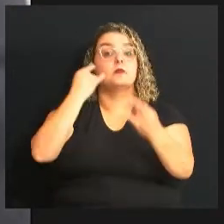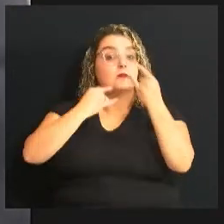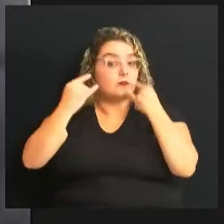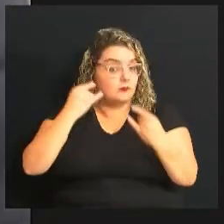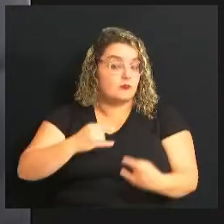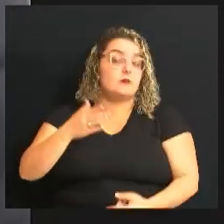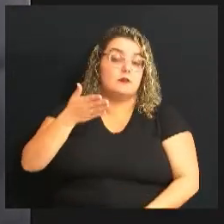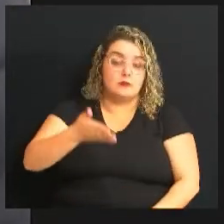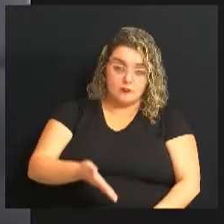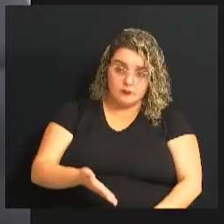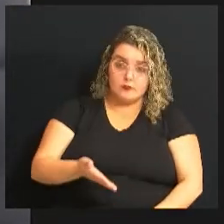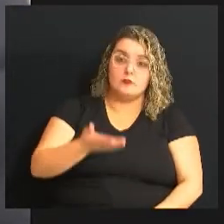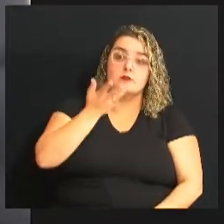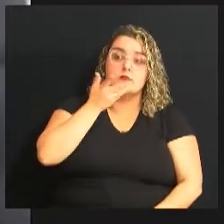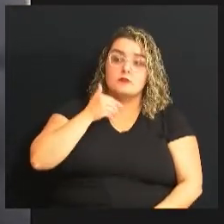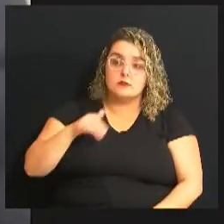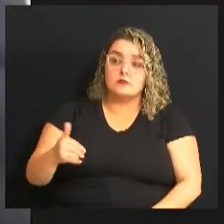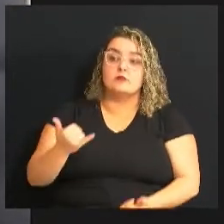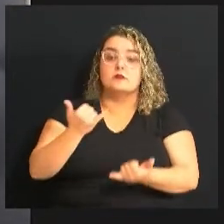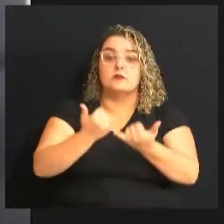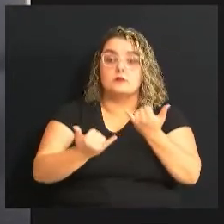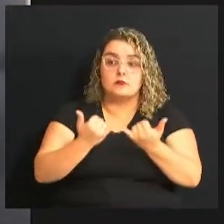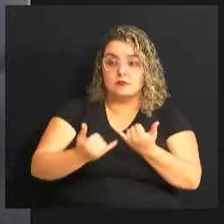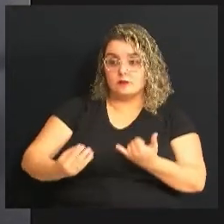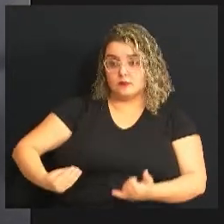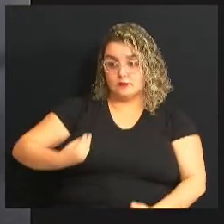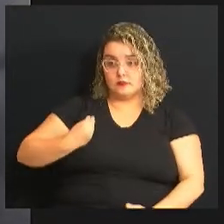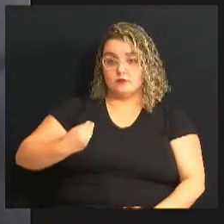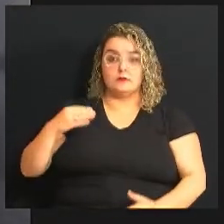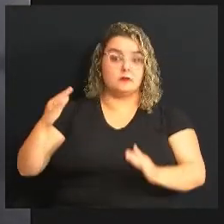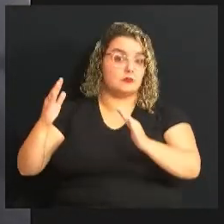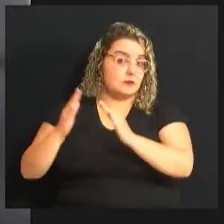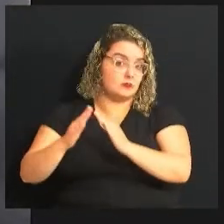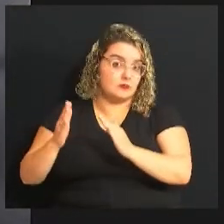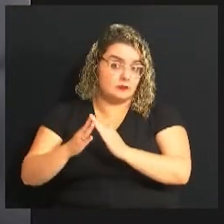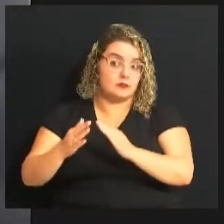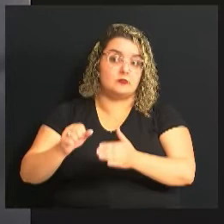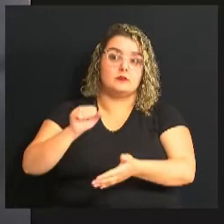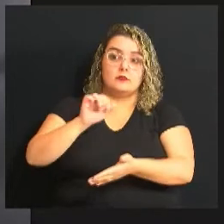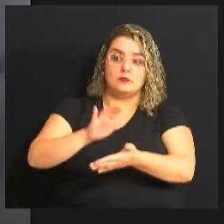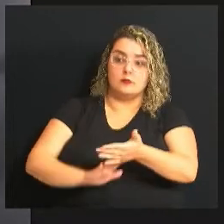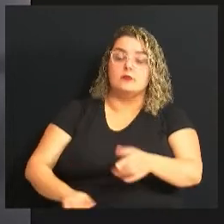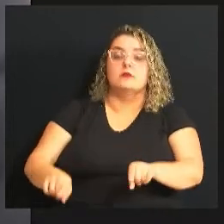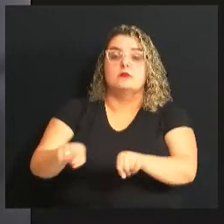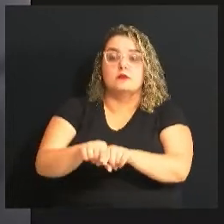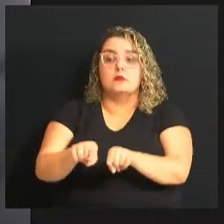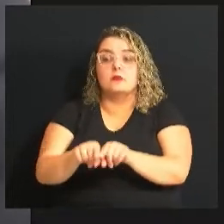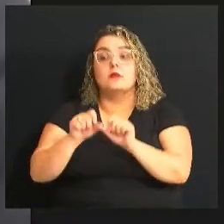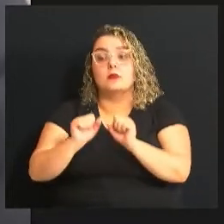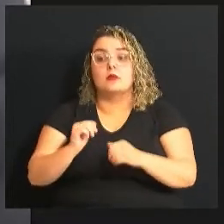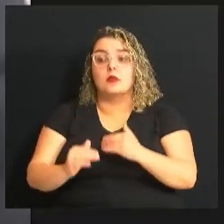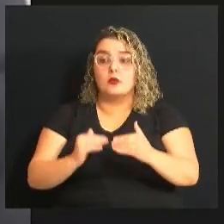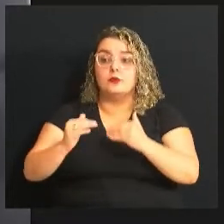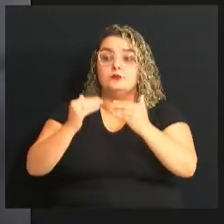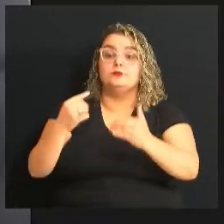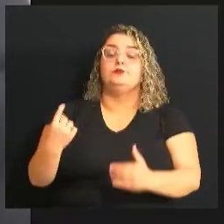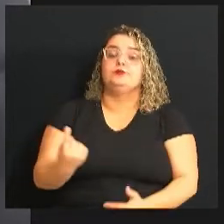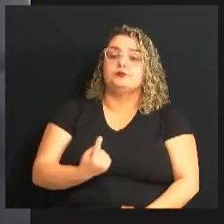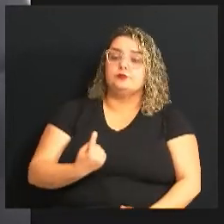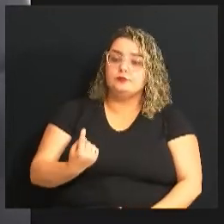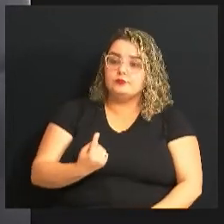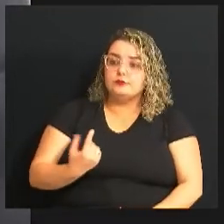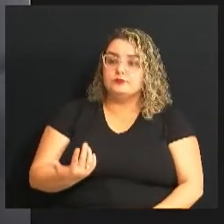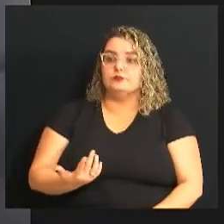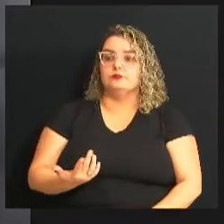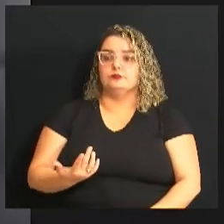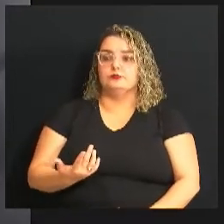menino, mas parte ele vai viver na casa dele, com atividades também que ele possa construir individualmente, que ele,